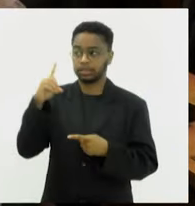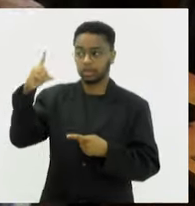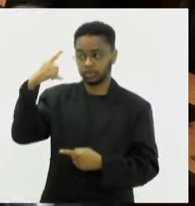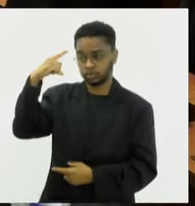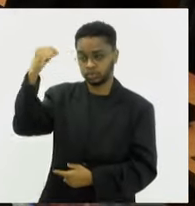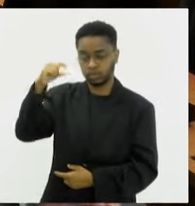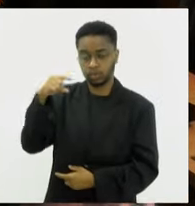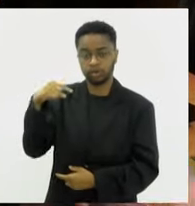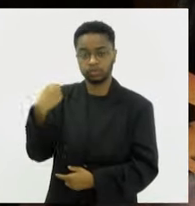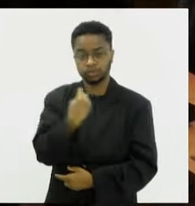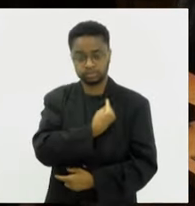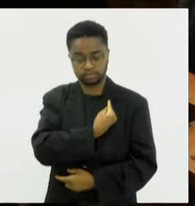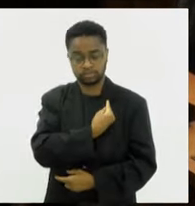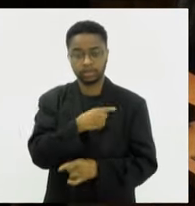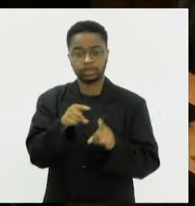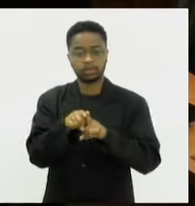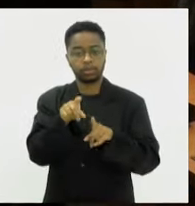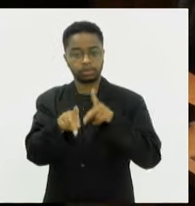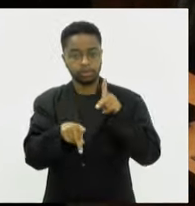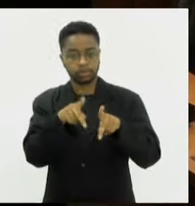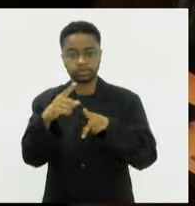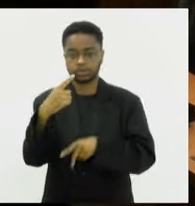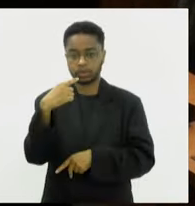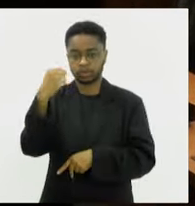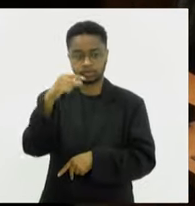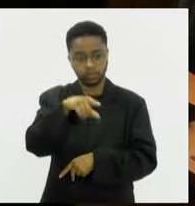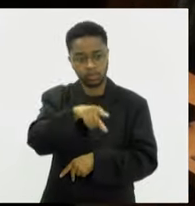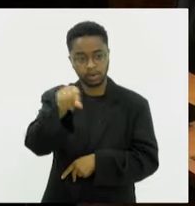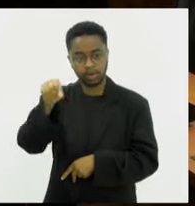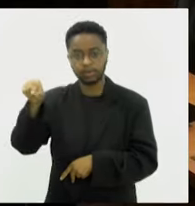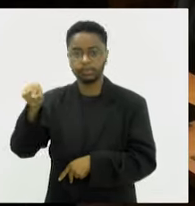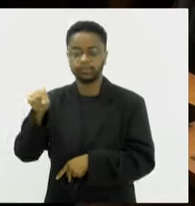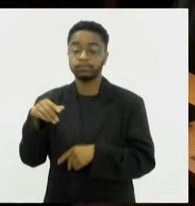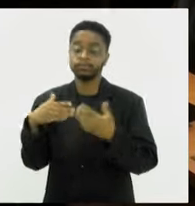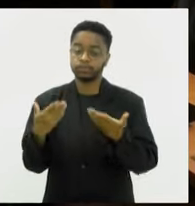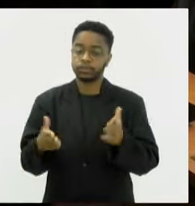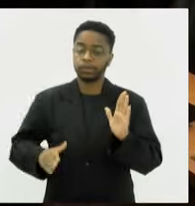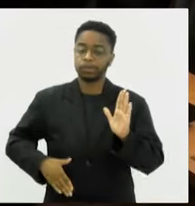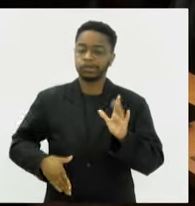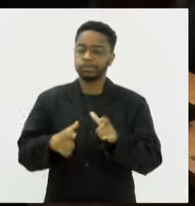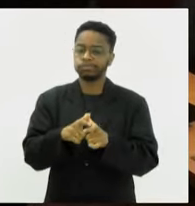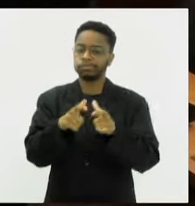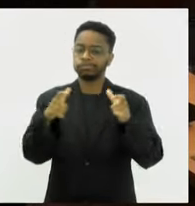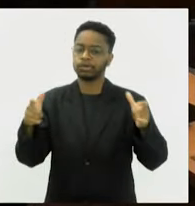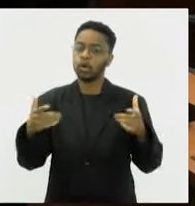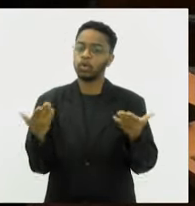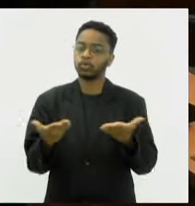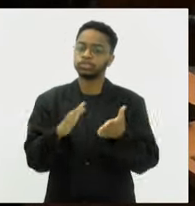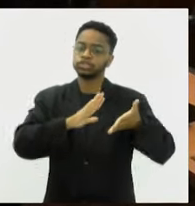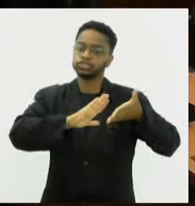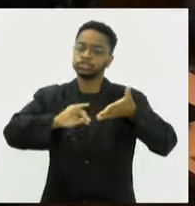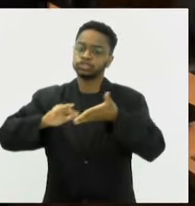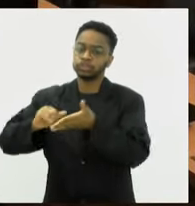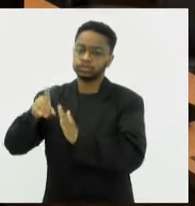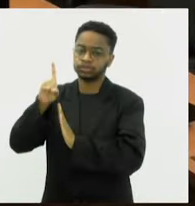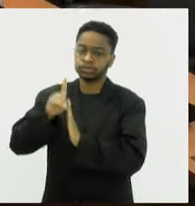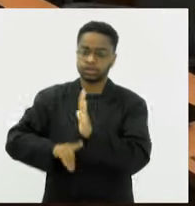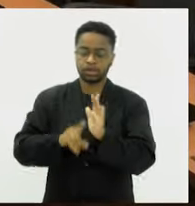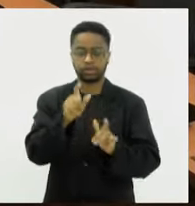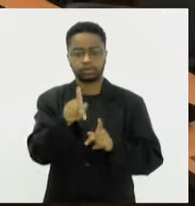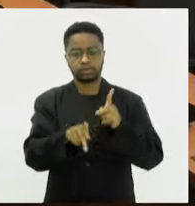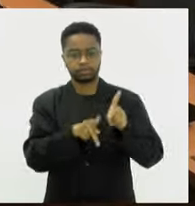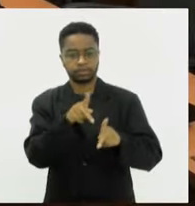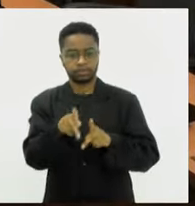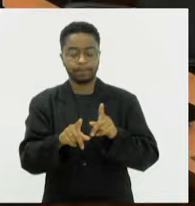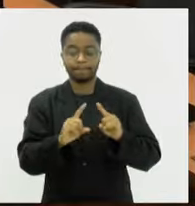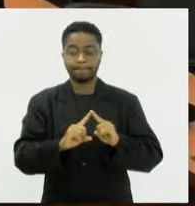população. E isso é o tráfico. E é ele, hoje, que vem cerceando o direito do cidadão.